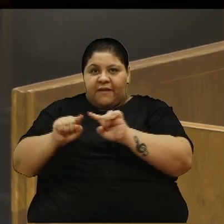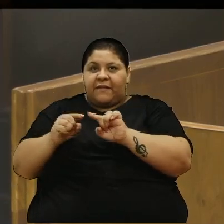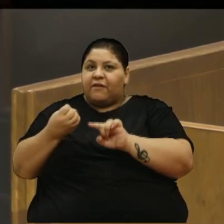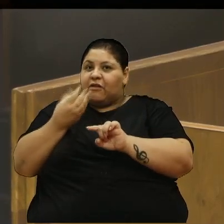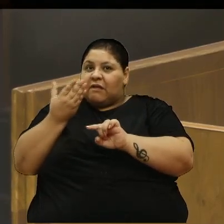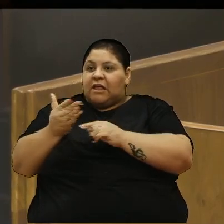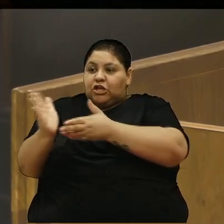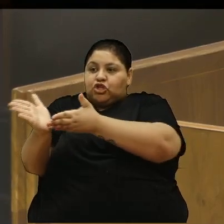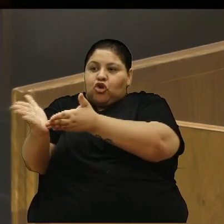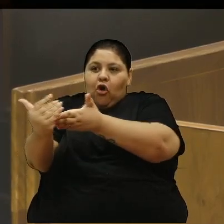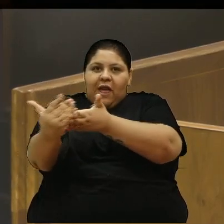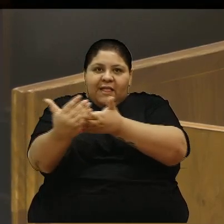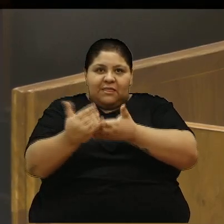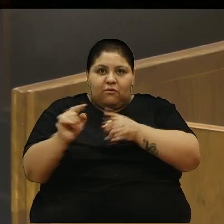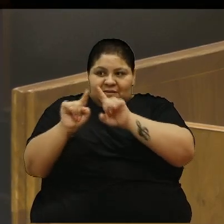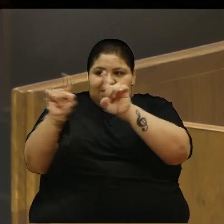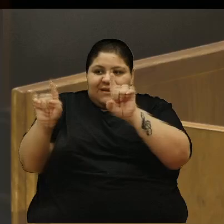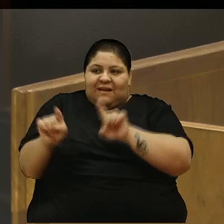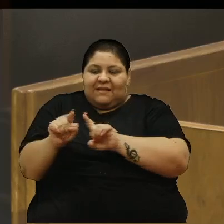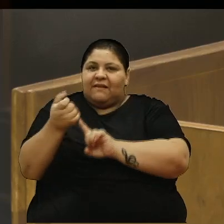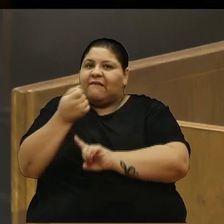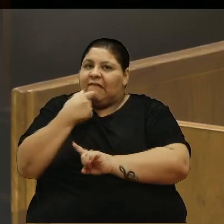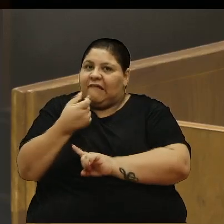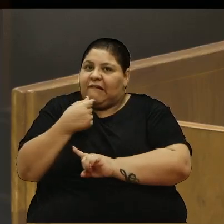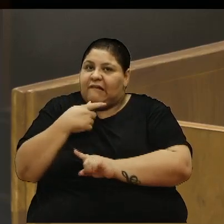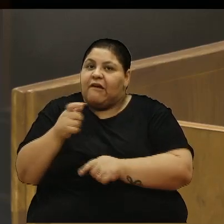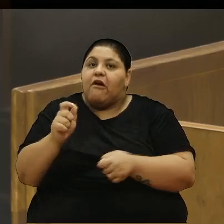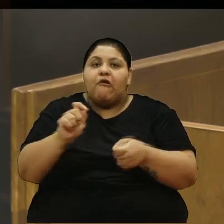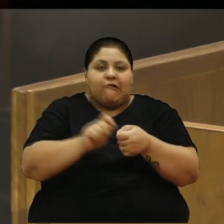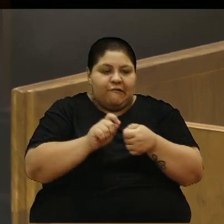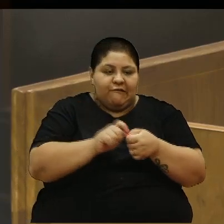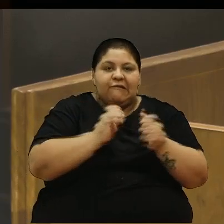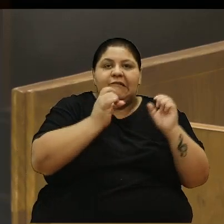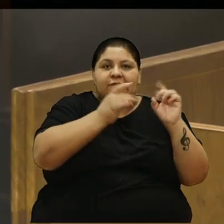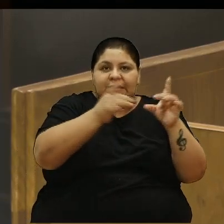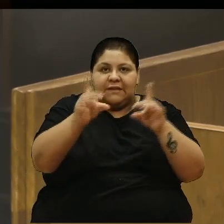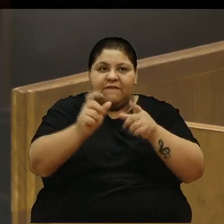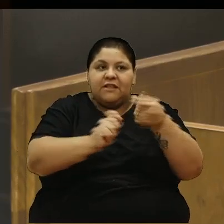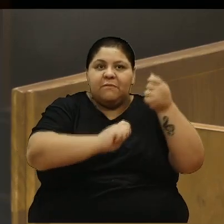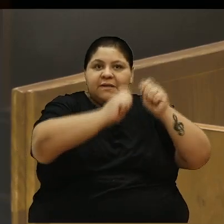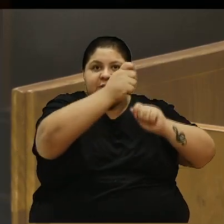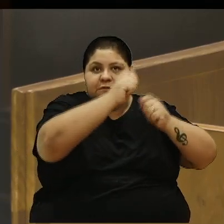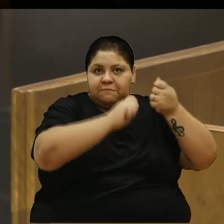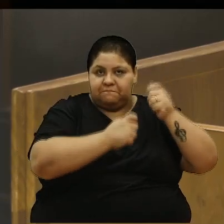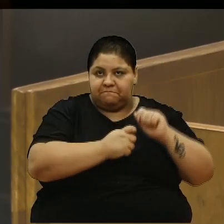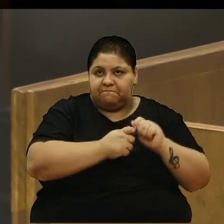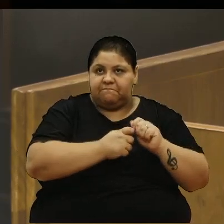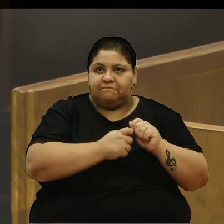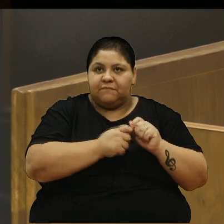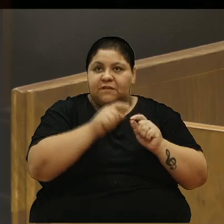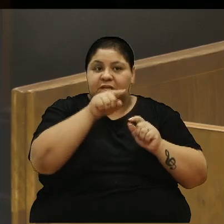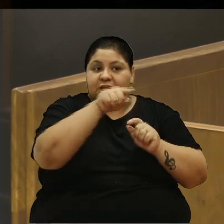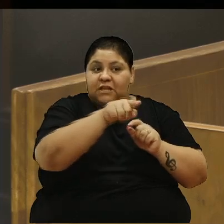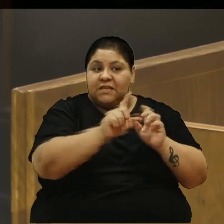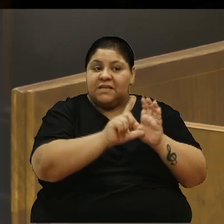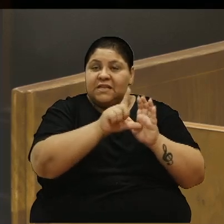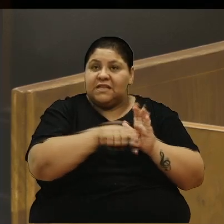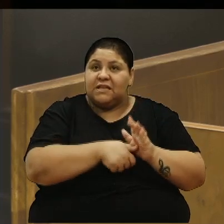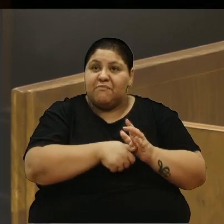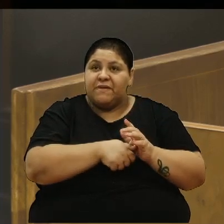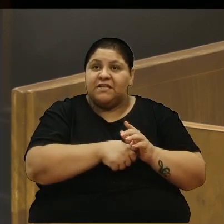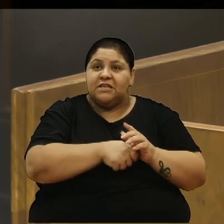essas cartelas, fazem a venda, né, para as indústrias, e a indústria depois transforma